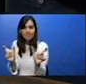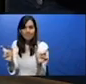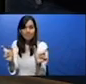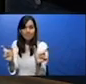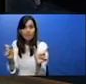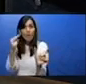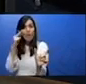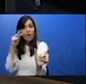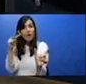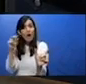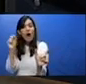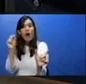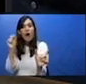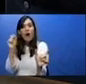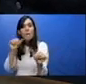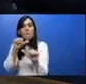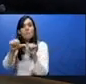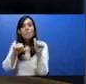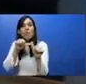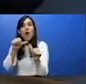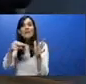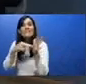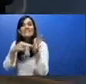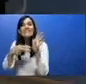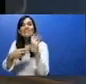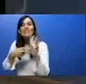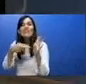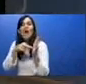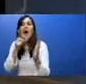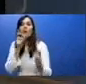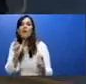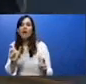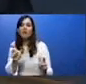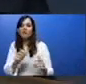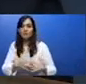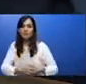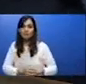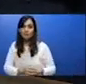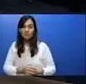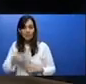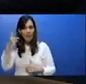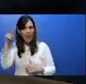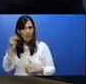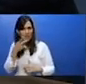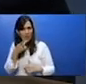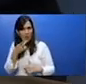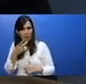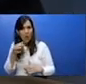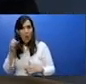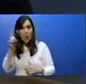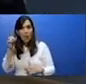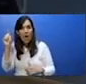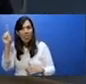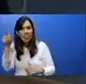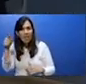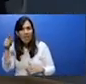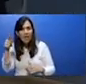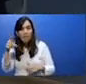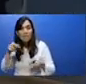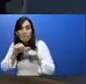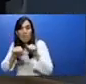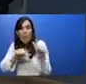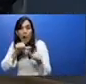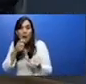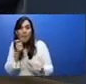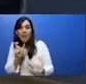como o acento gráfico muda o significado de que elas têm. Lembra que eu falei para vocês? Um acento muda a